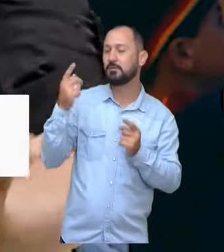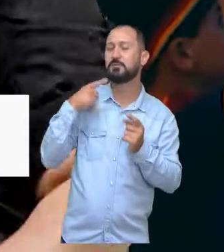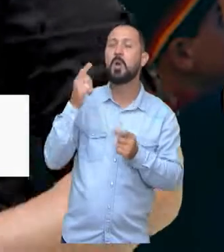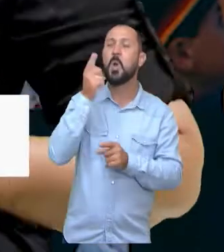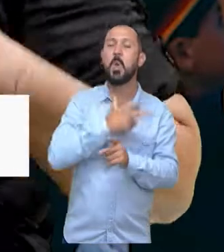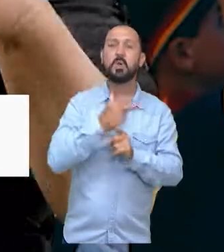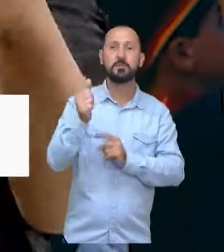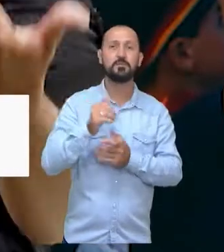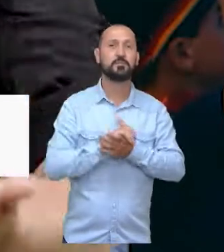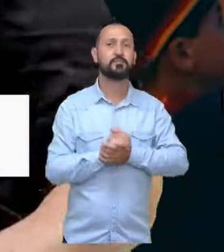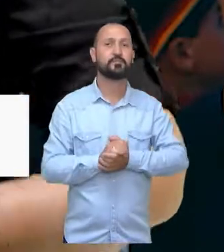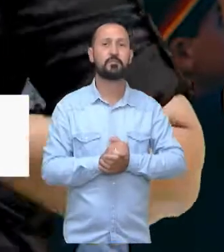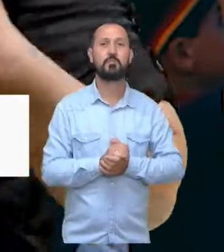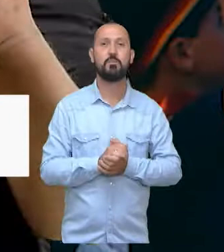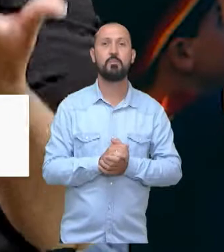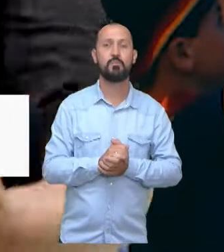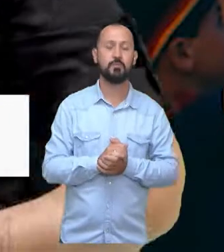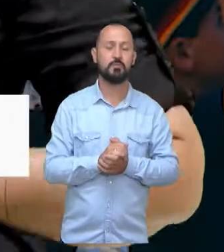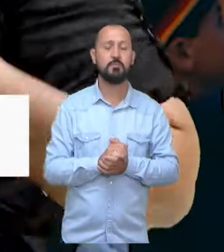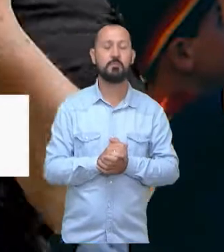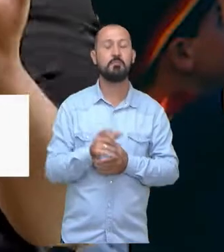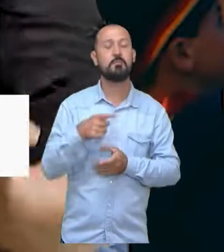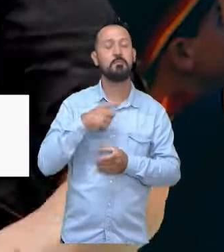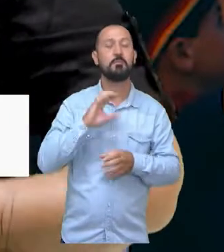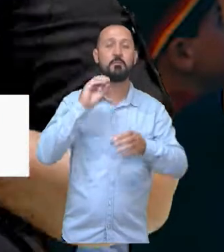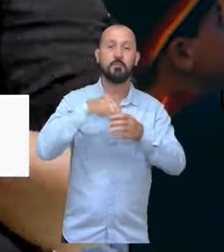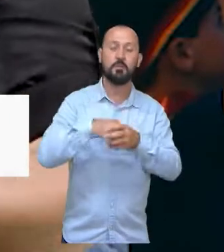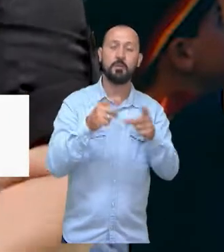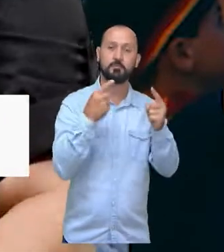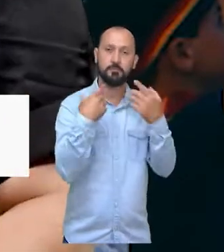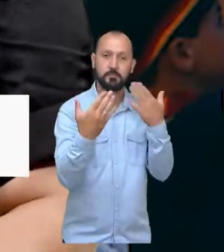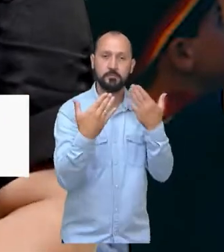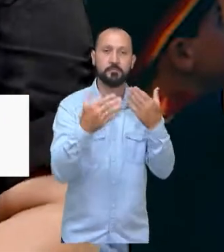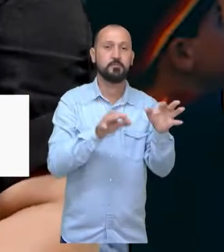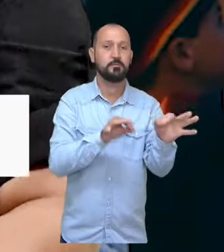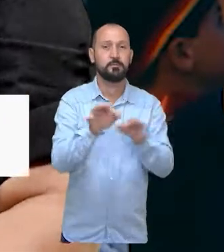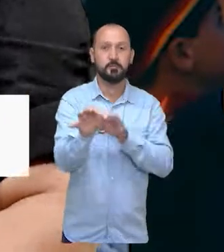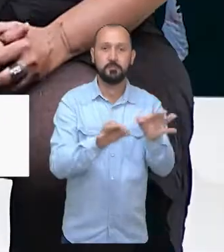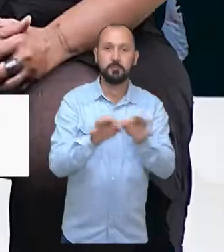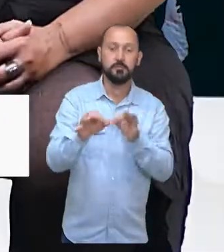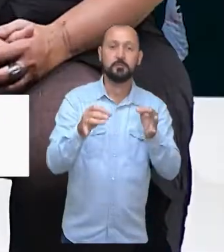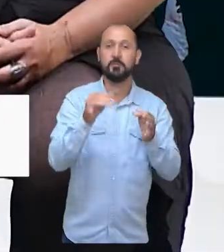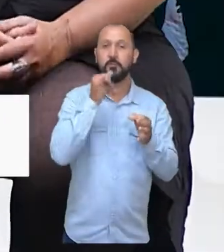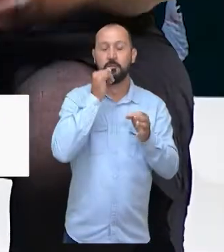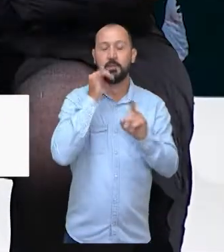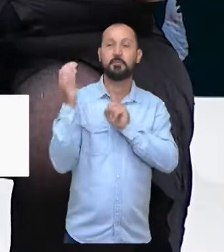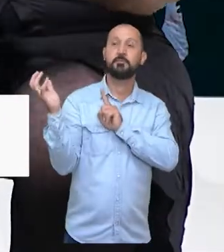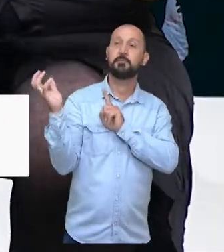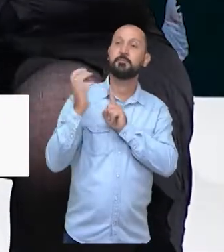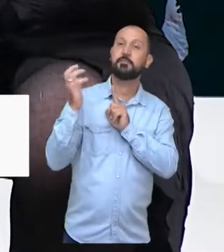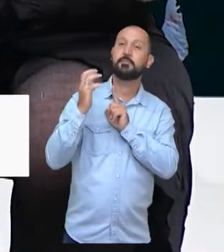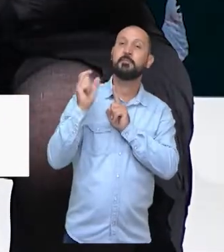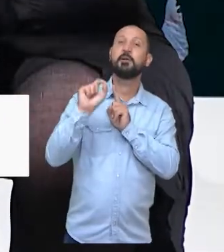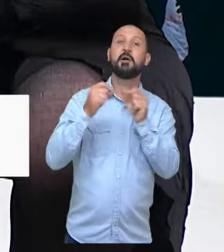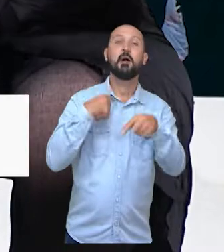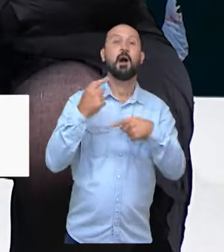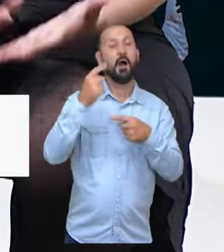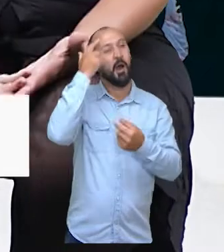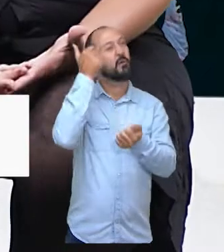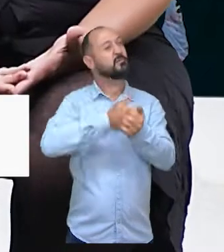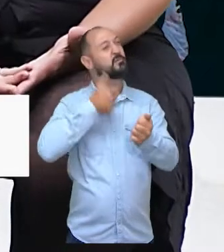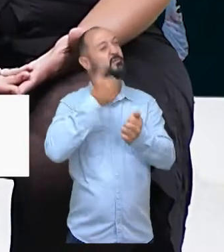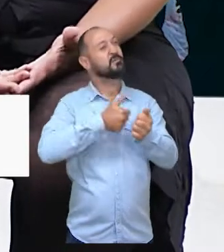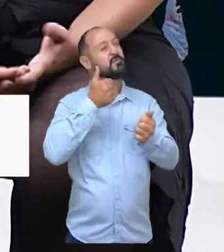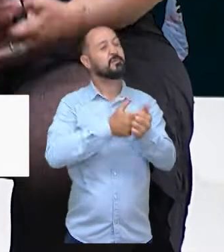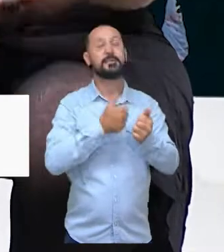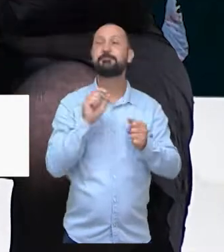gente tem que sempre estar dentro desse debate, dessa construção, dessa provocação, né, dessas reflexões sobre que mais